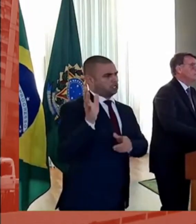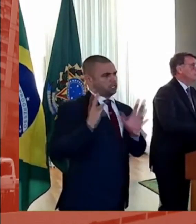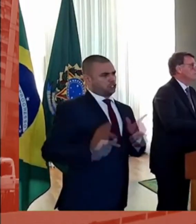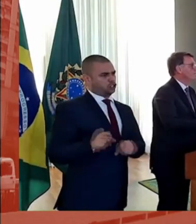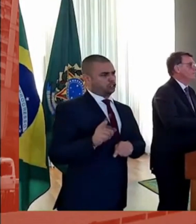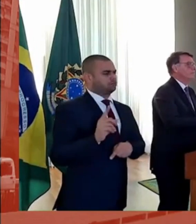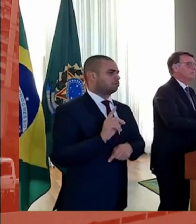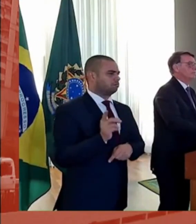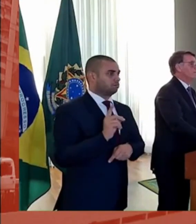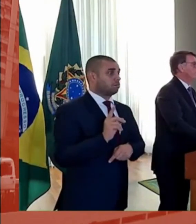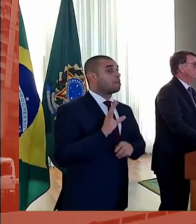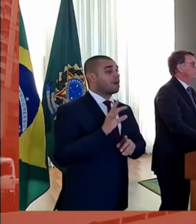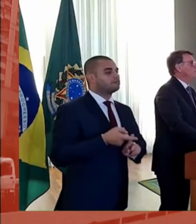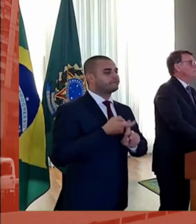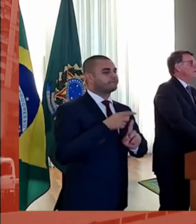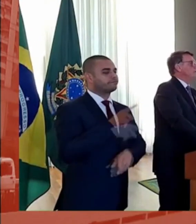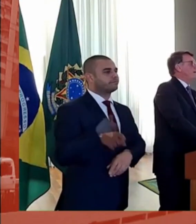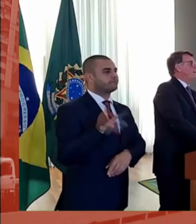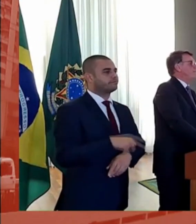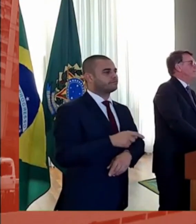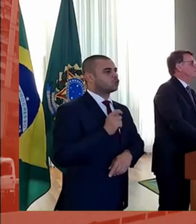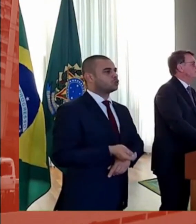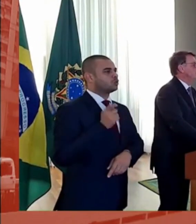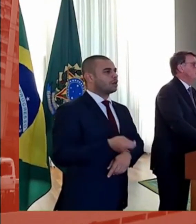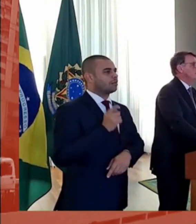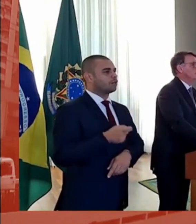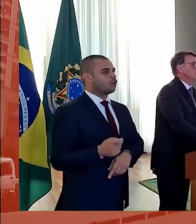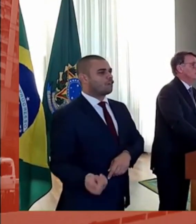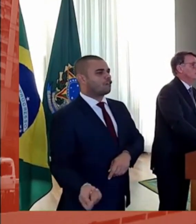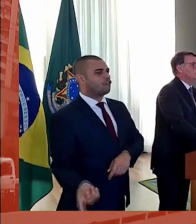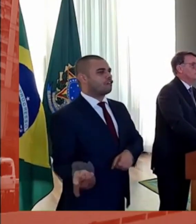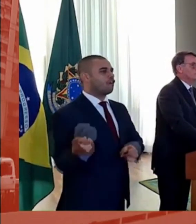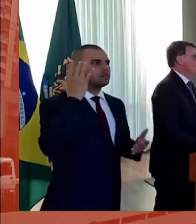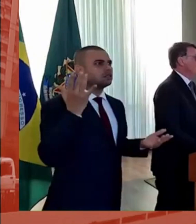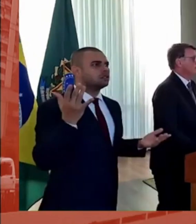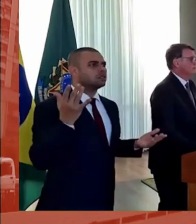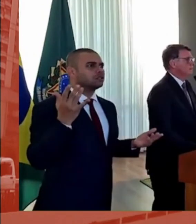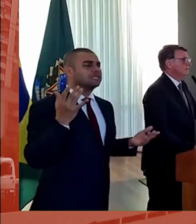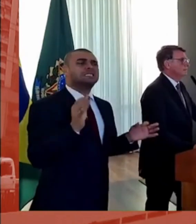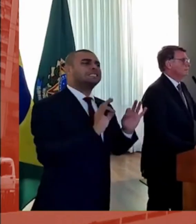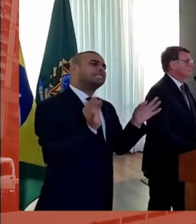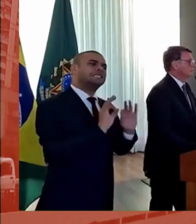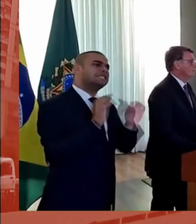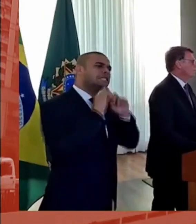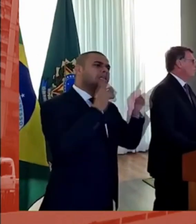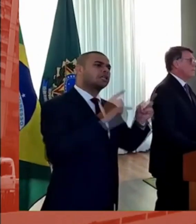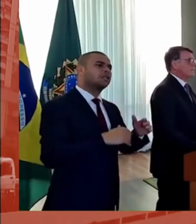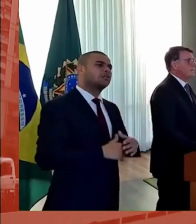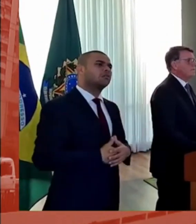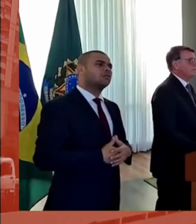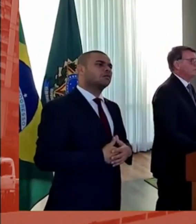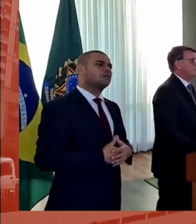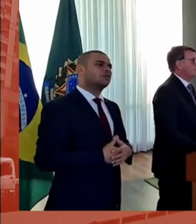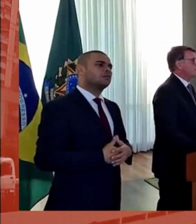ele é corrompido, ele tem um candidato, e eu não vou aceitar isso. Ou seja, a gente pode até não acreditar